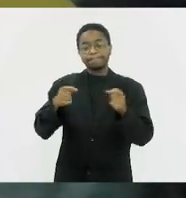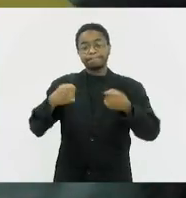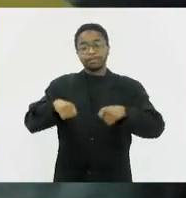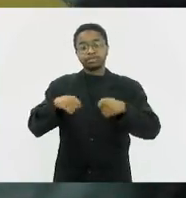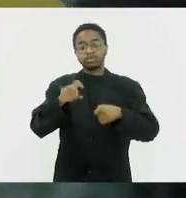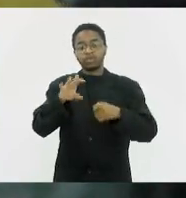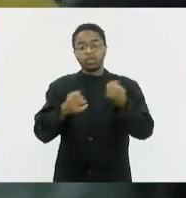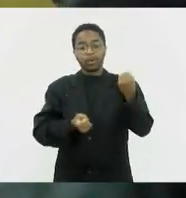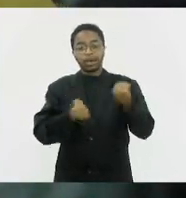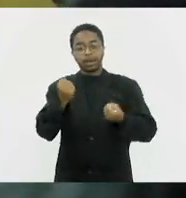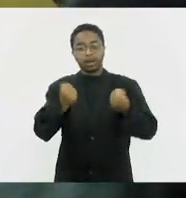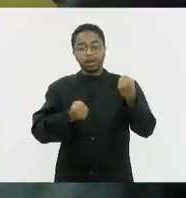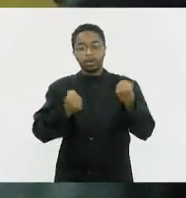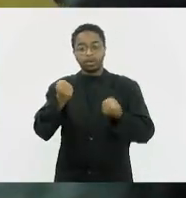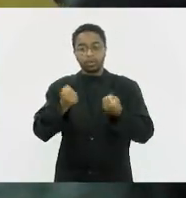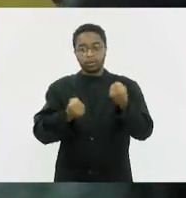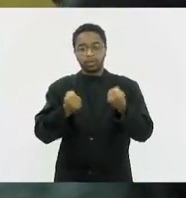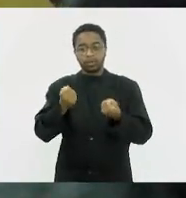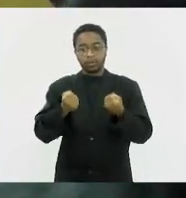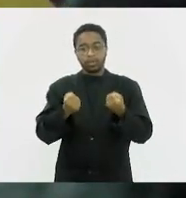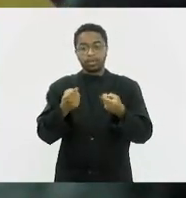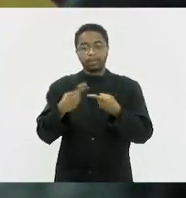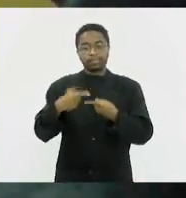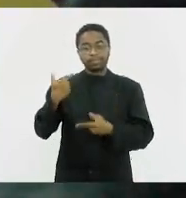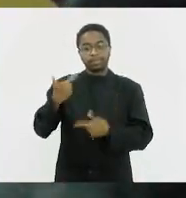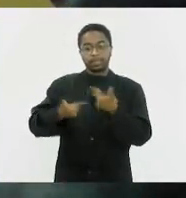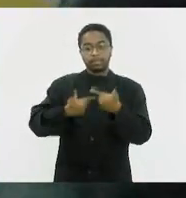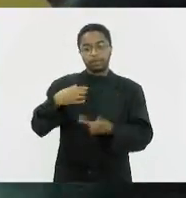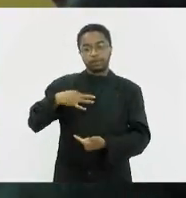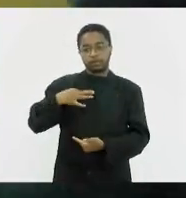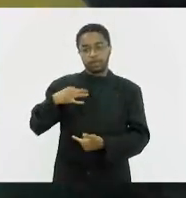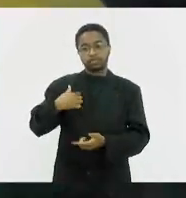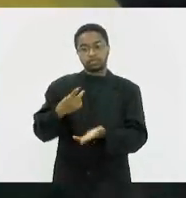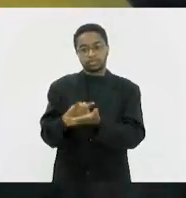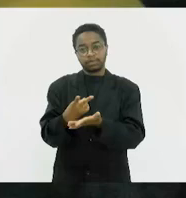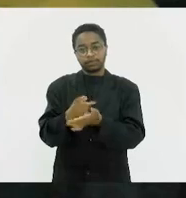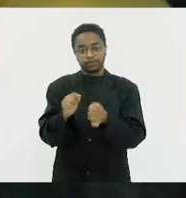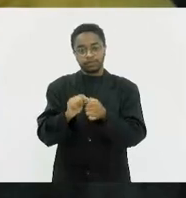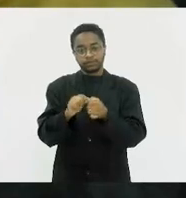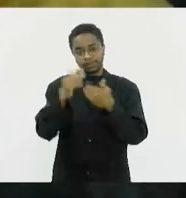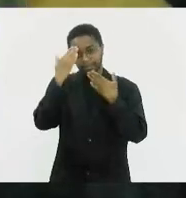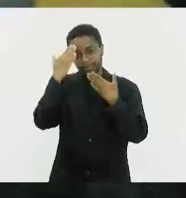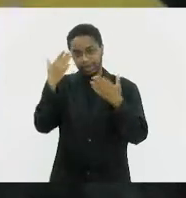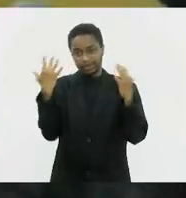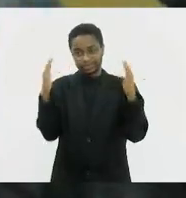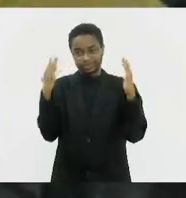carro para eu. É um trabalho voluntário que eu sempre fiz. Obrigado, Graça. Bom tempo.